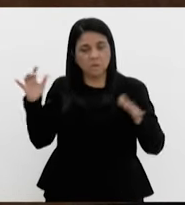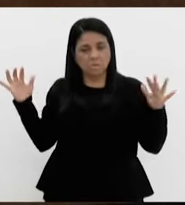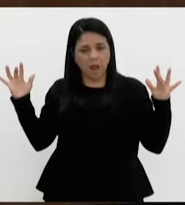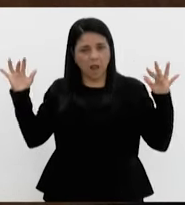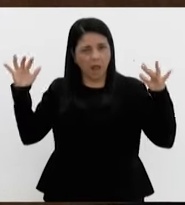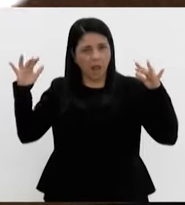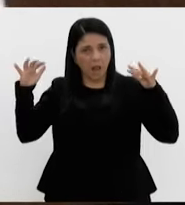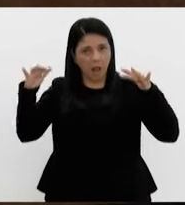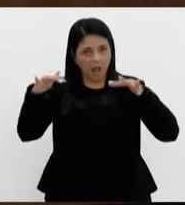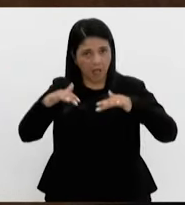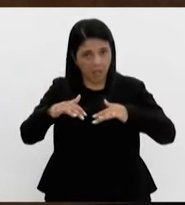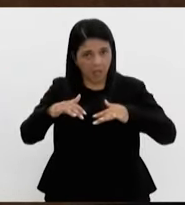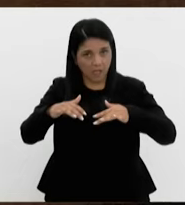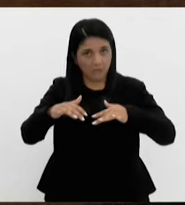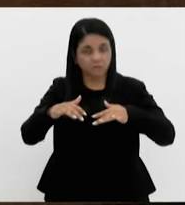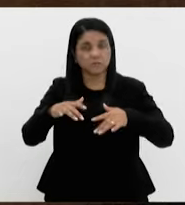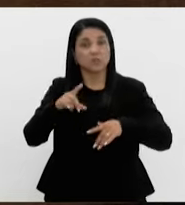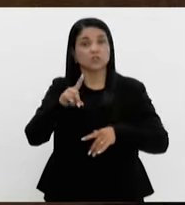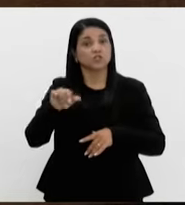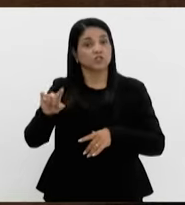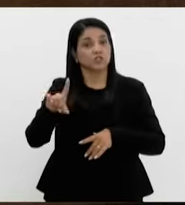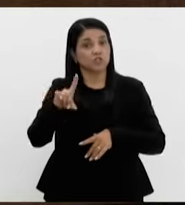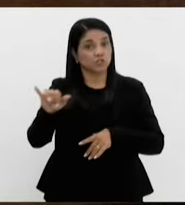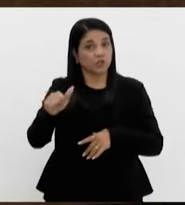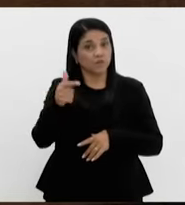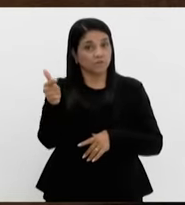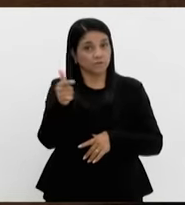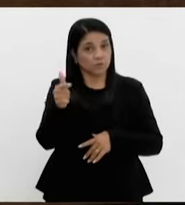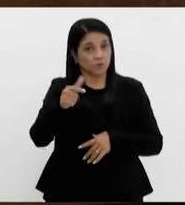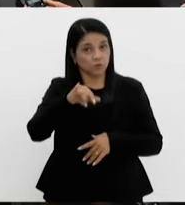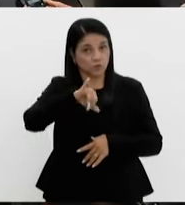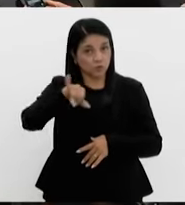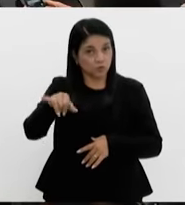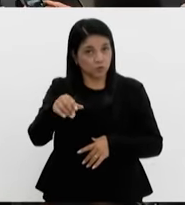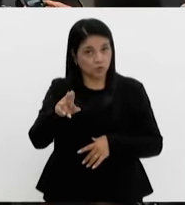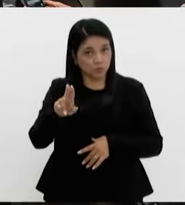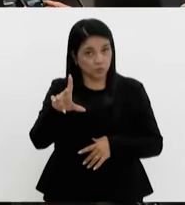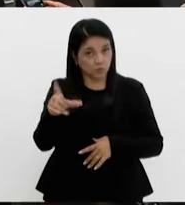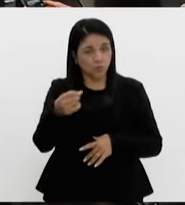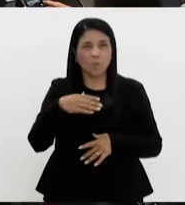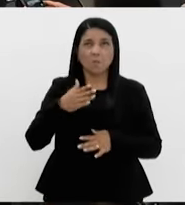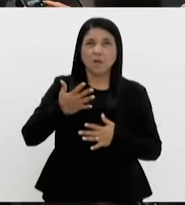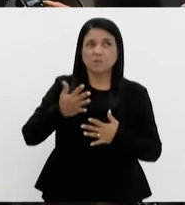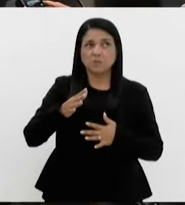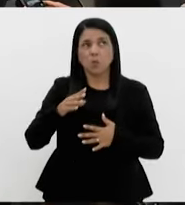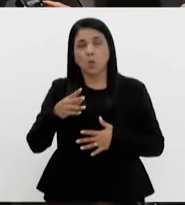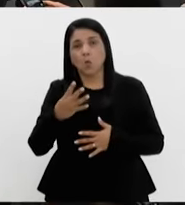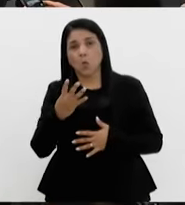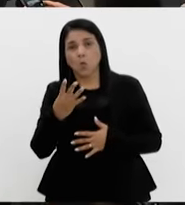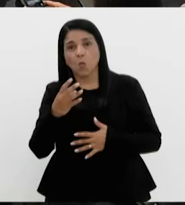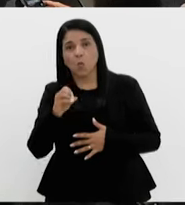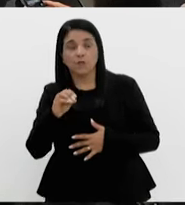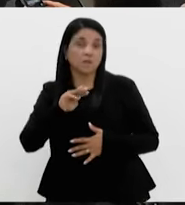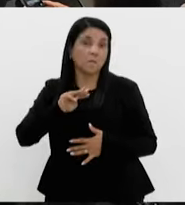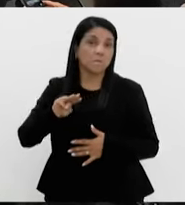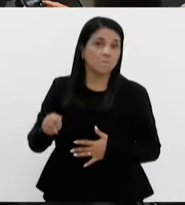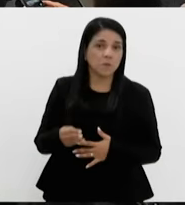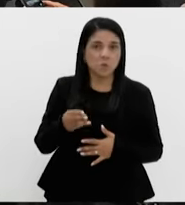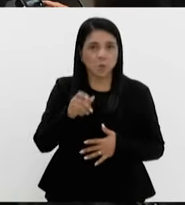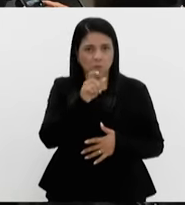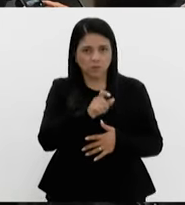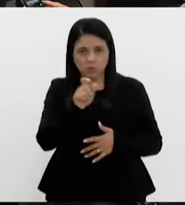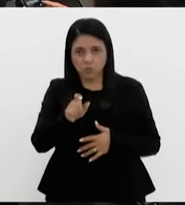concentração, estimamos ali 40 mil pessoas. Vai haver a reconstituição